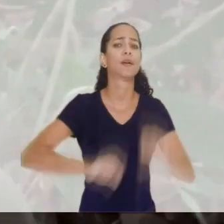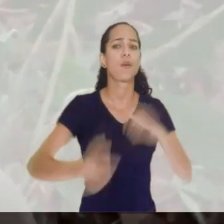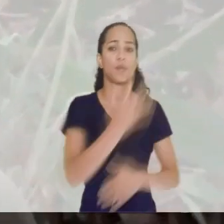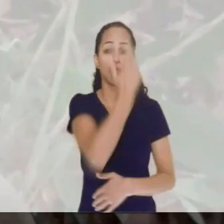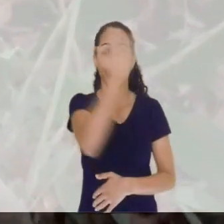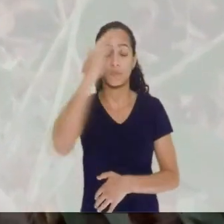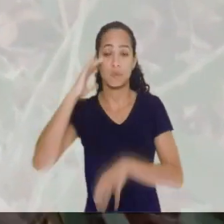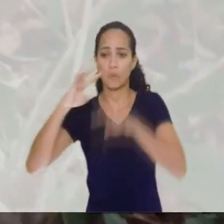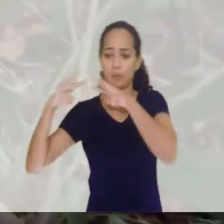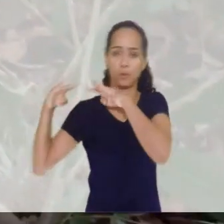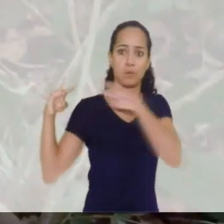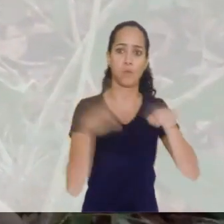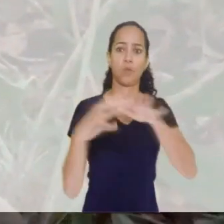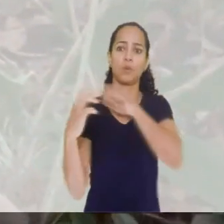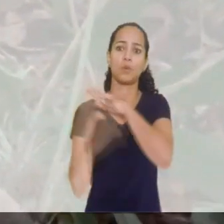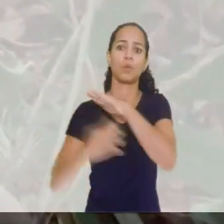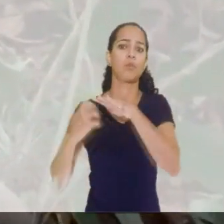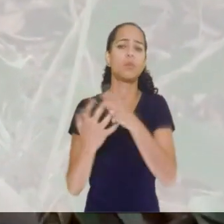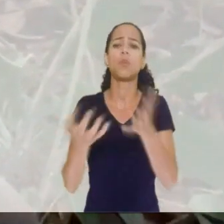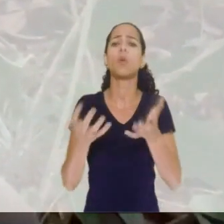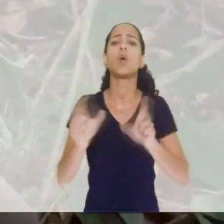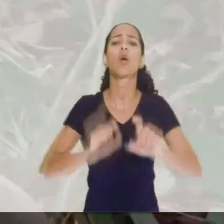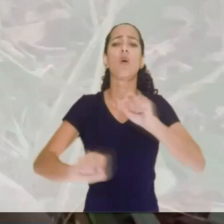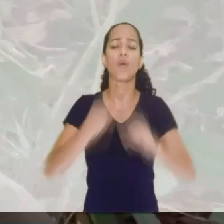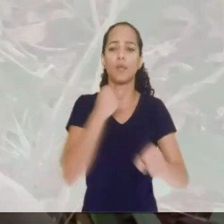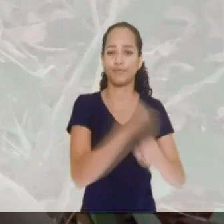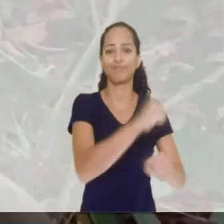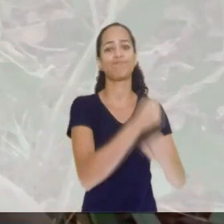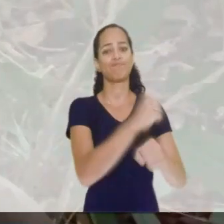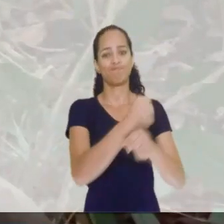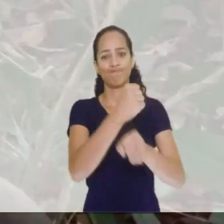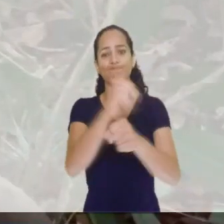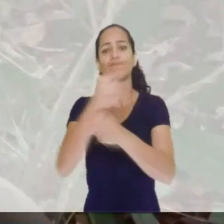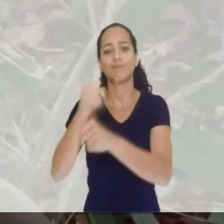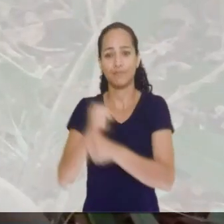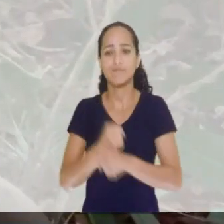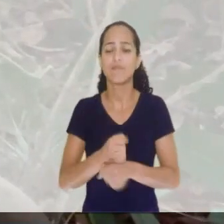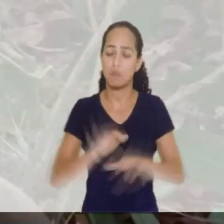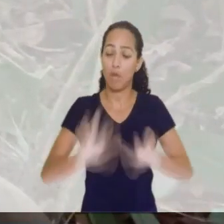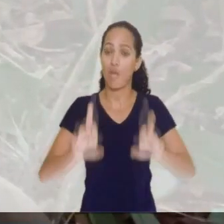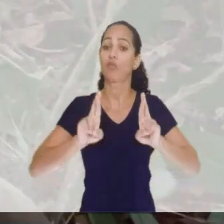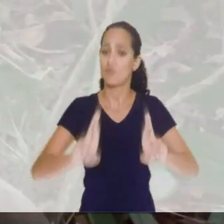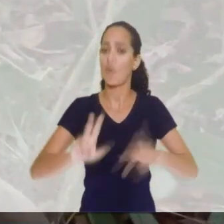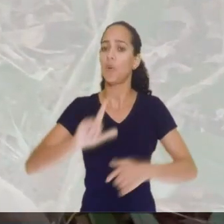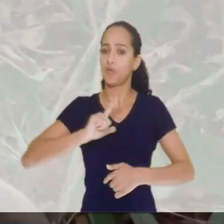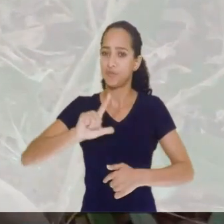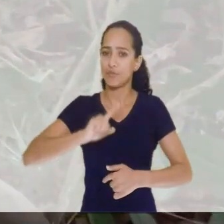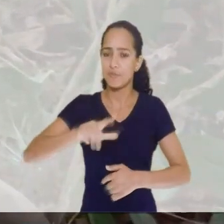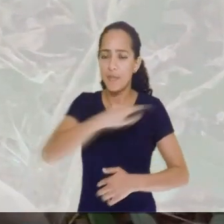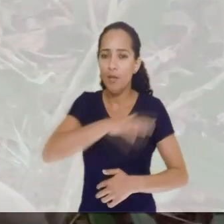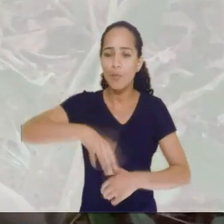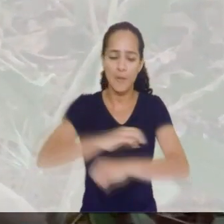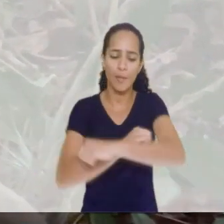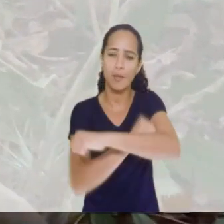numa área que é muito visada, é uma área que todo mundo, todo empreendedor gostaria de construir. Mas por